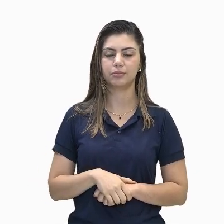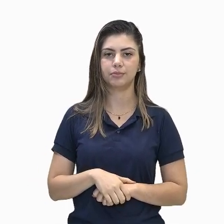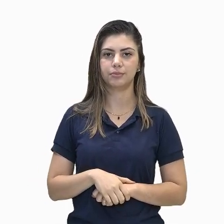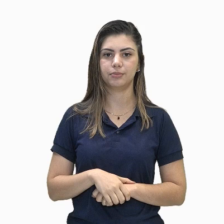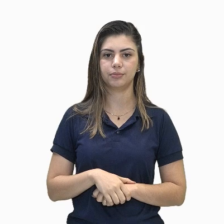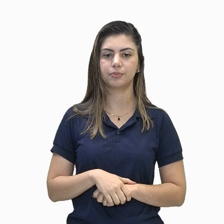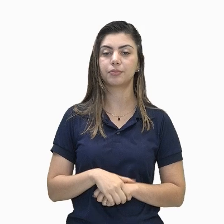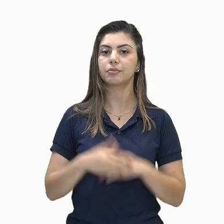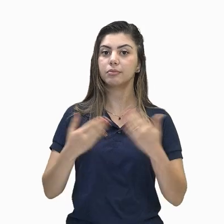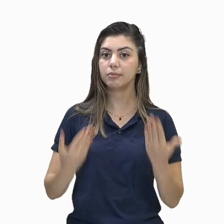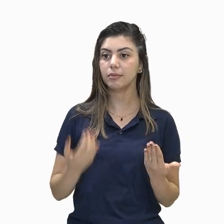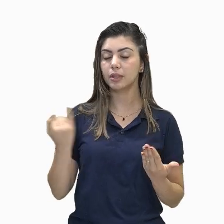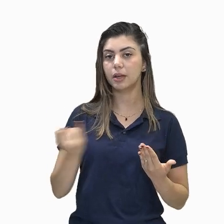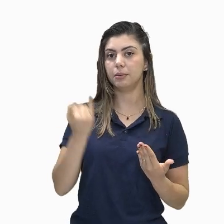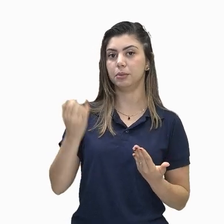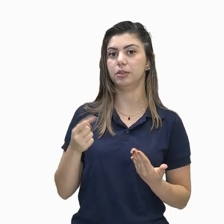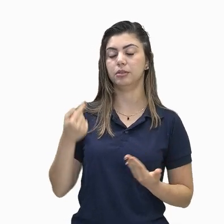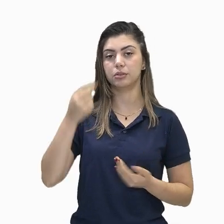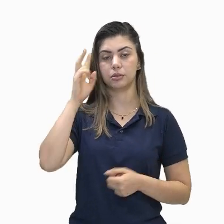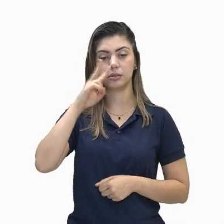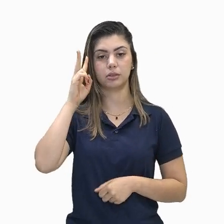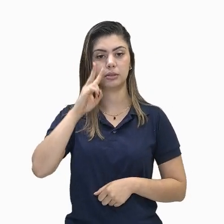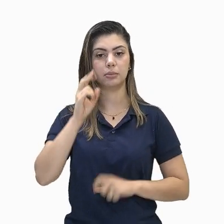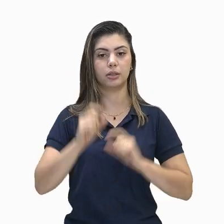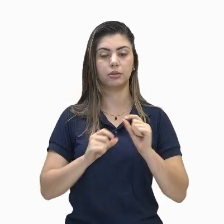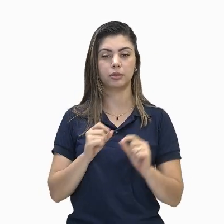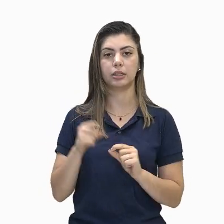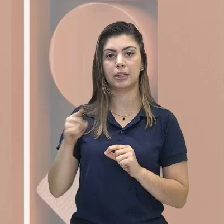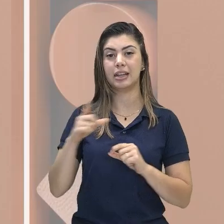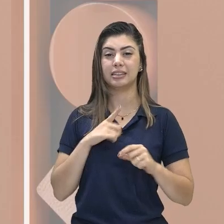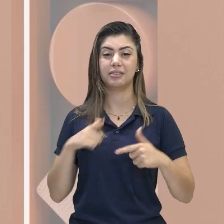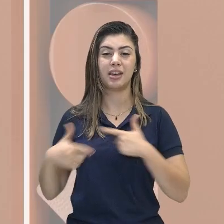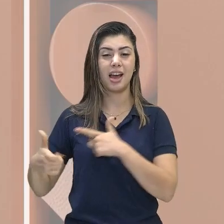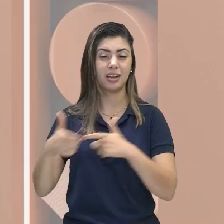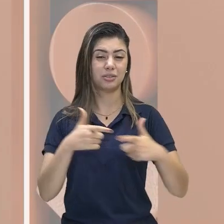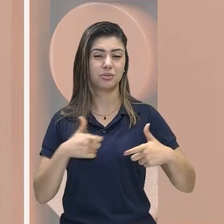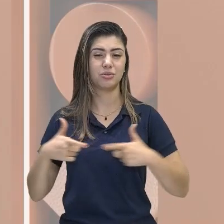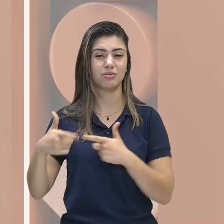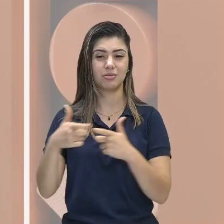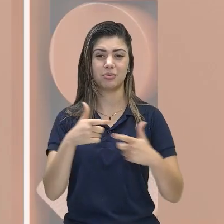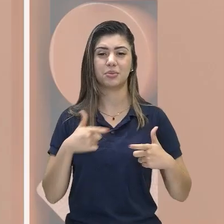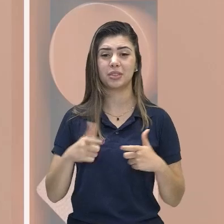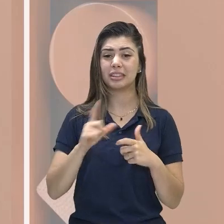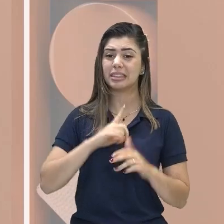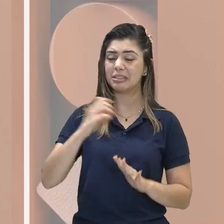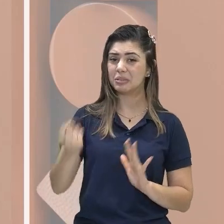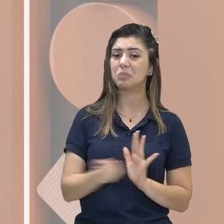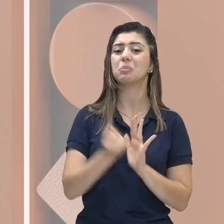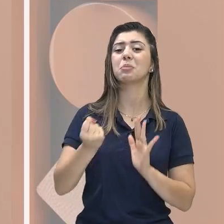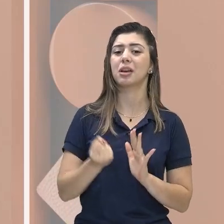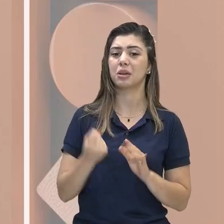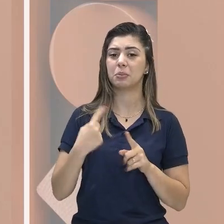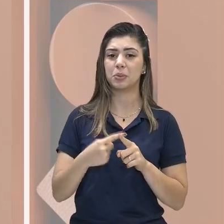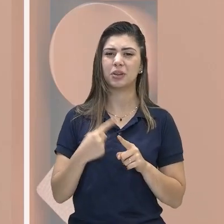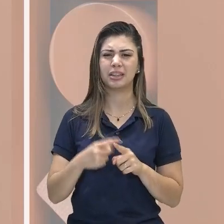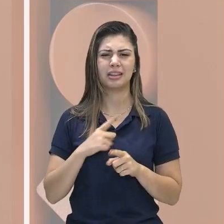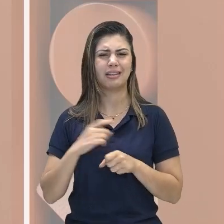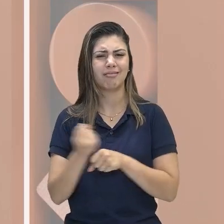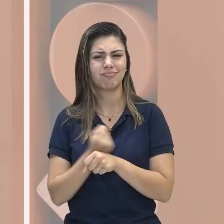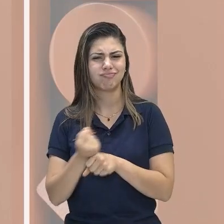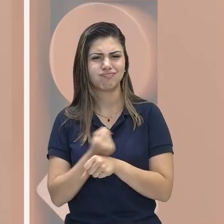socialismo. E é importante a gente relembrar que esse conflito, ele foi muito marcante, ele durou muito